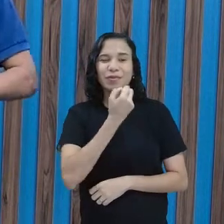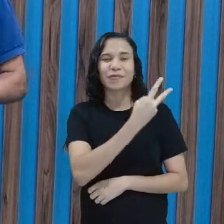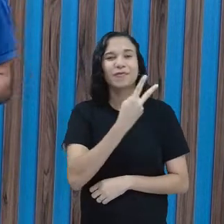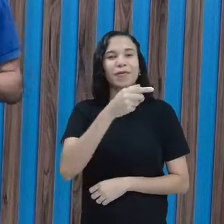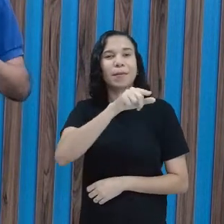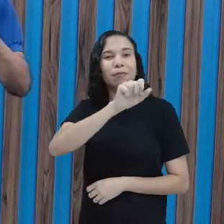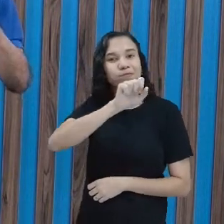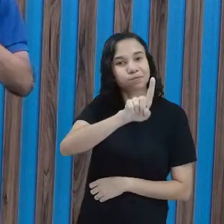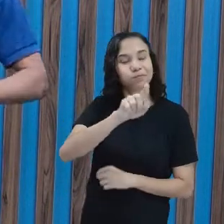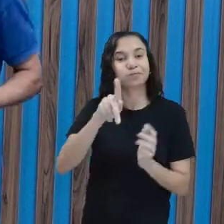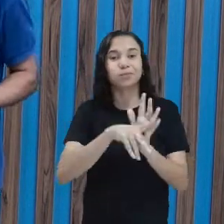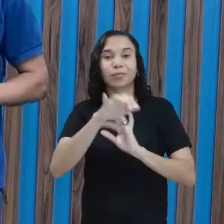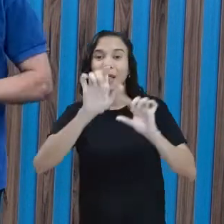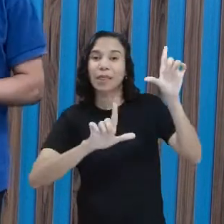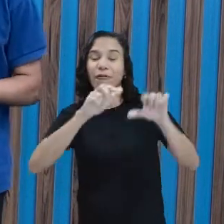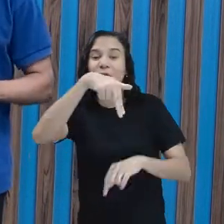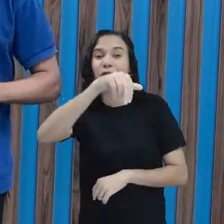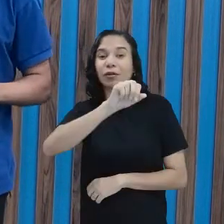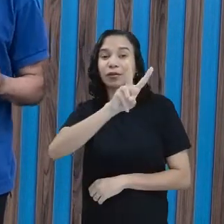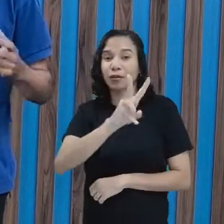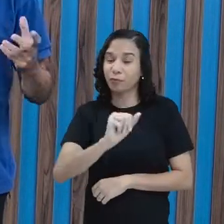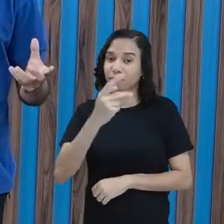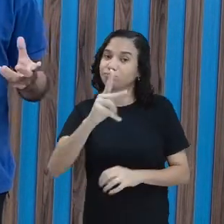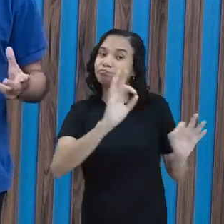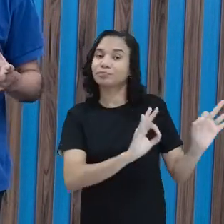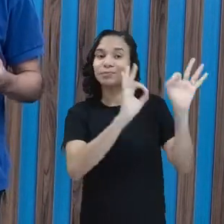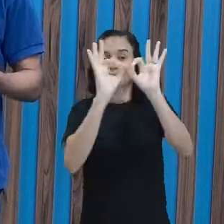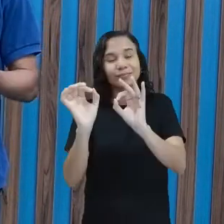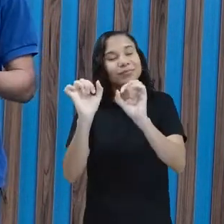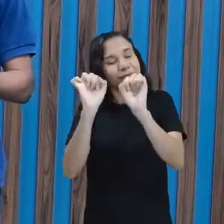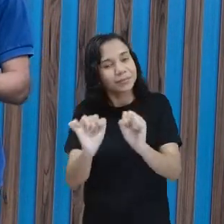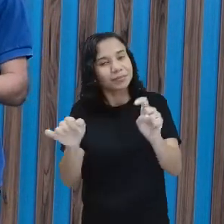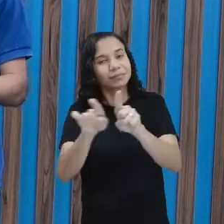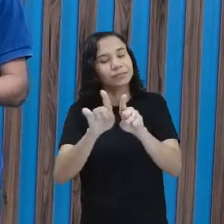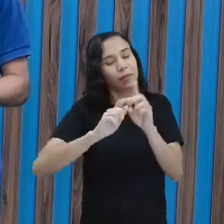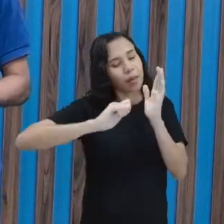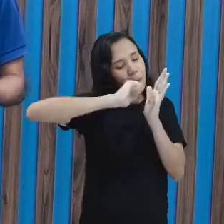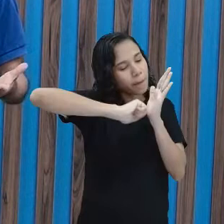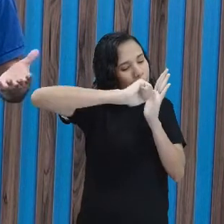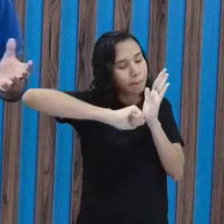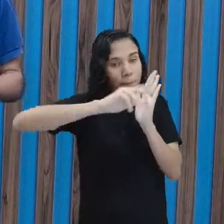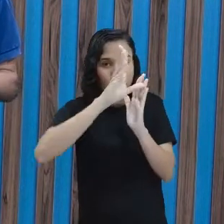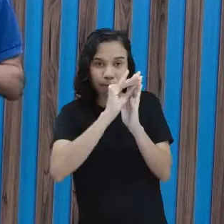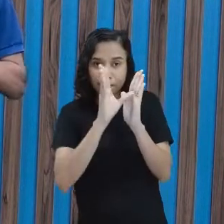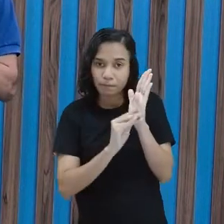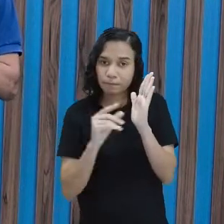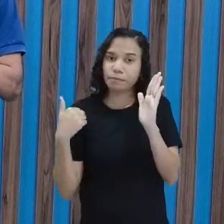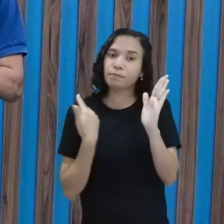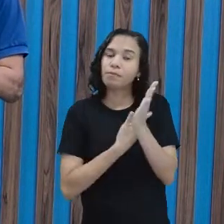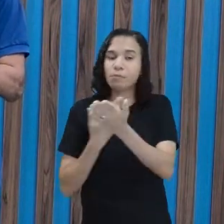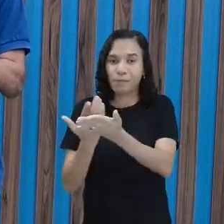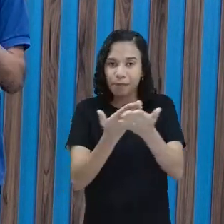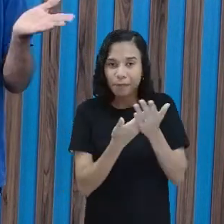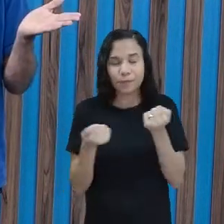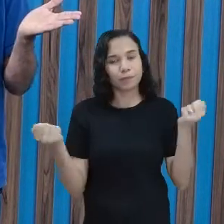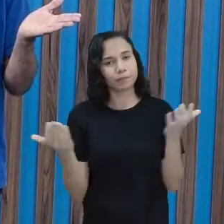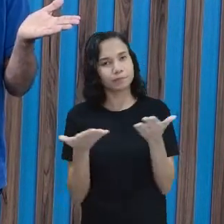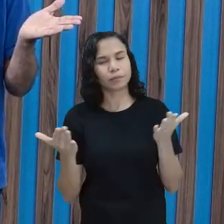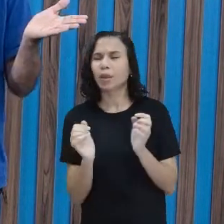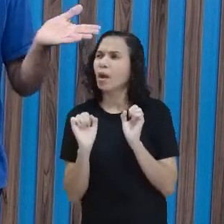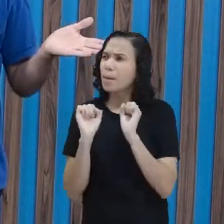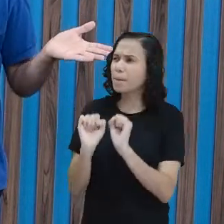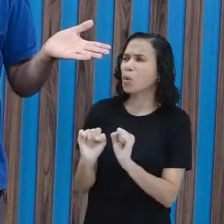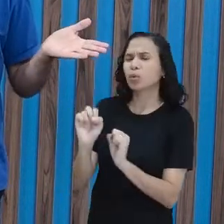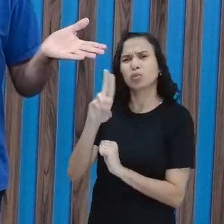22.1, TV Nova Nordeste. Você está assistindo aí, você pode também anotar todos os conteúdos aí que a gente vai estar abordando hoje. Posso